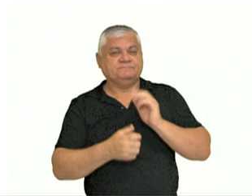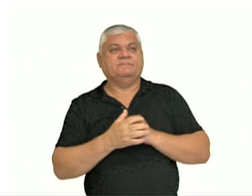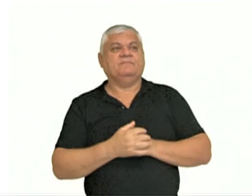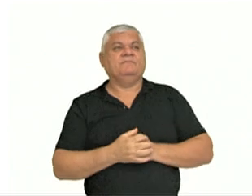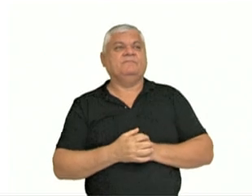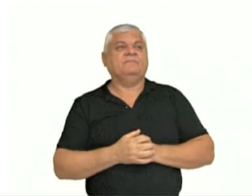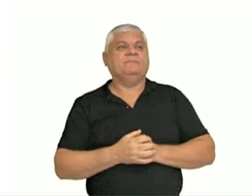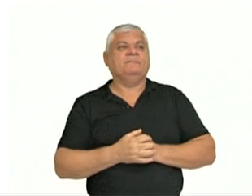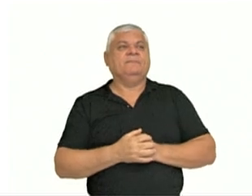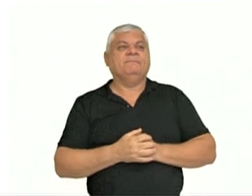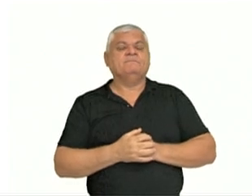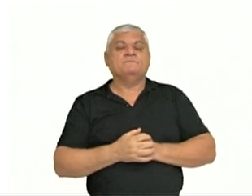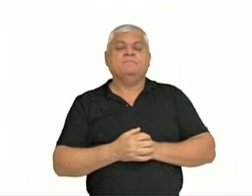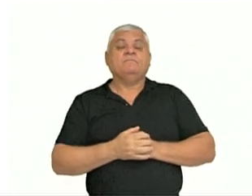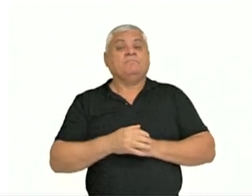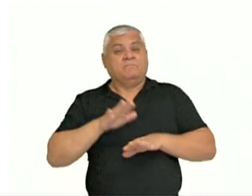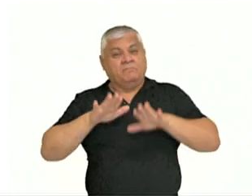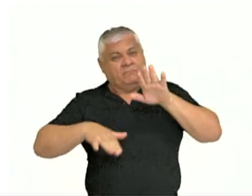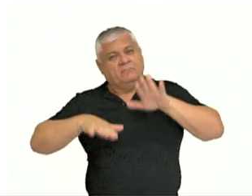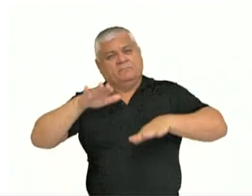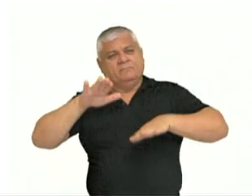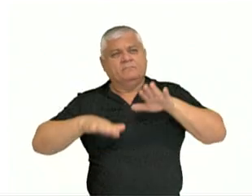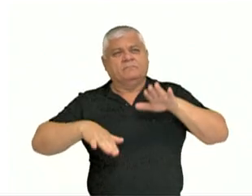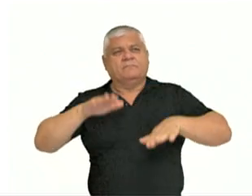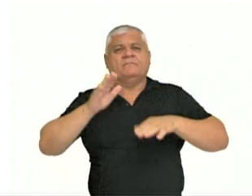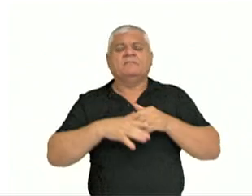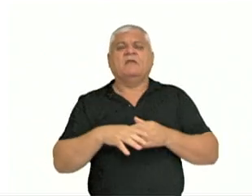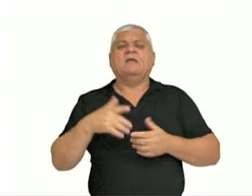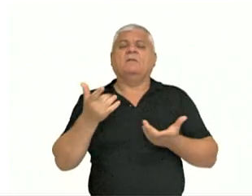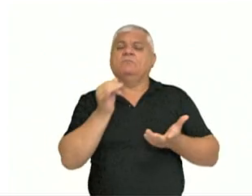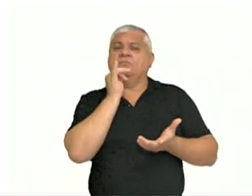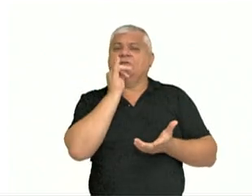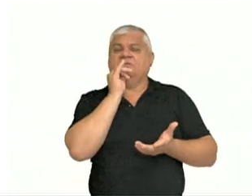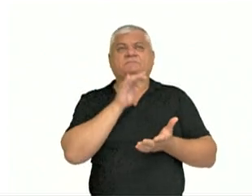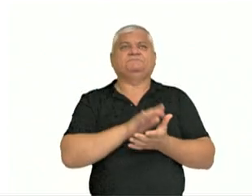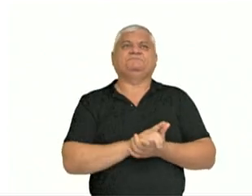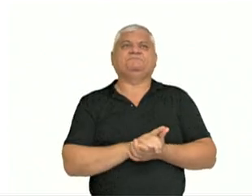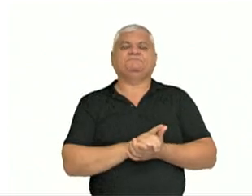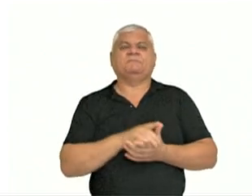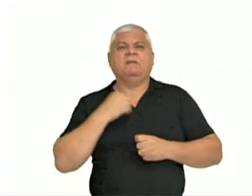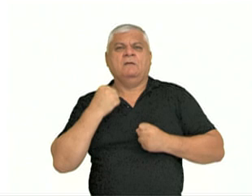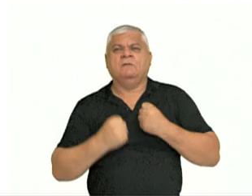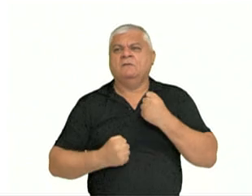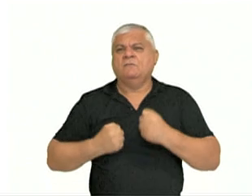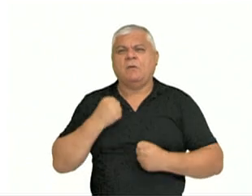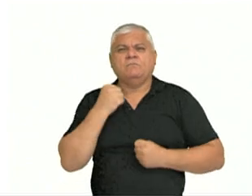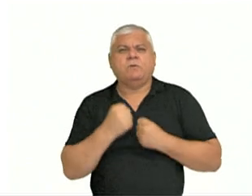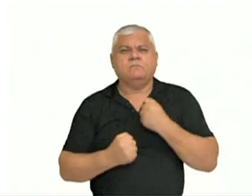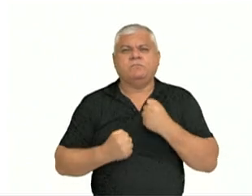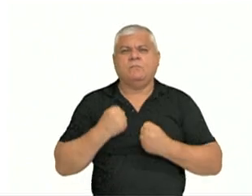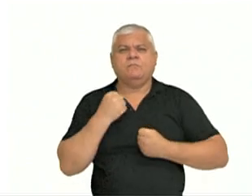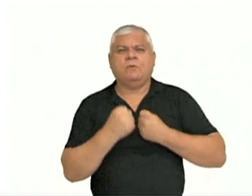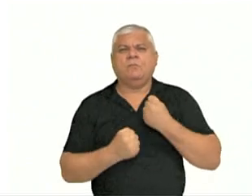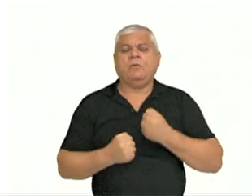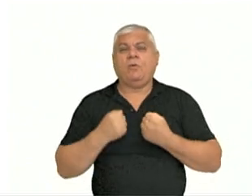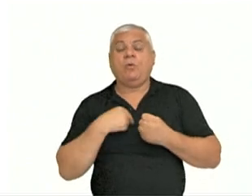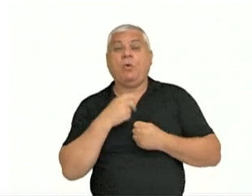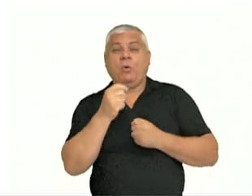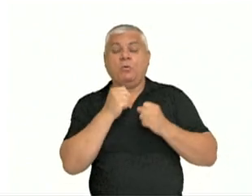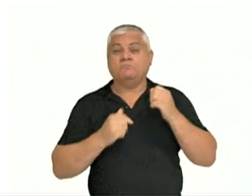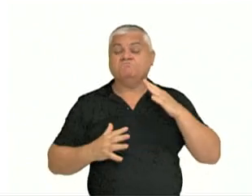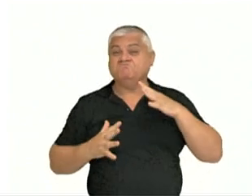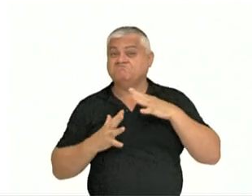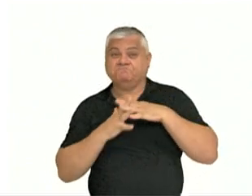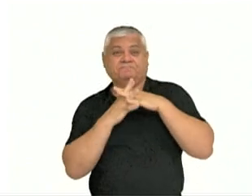Olha só, em determinadas situações, por exemplo, numa corrida, numa atividade mais